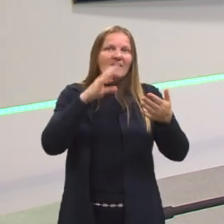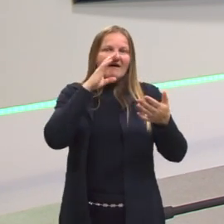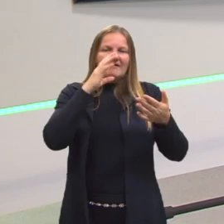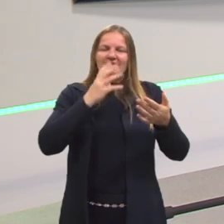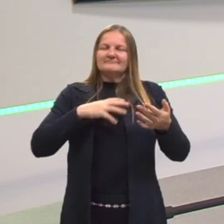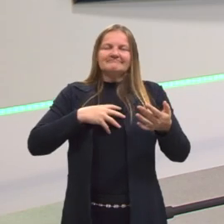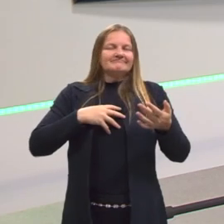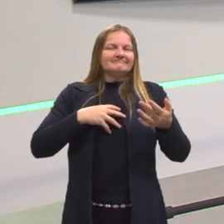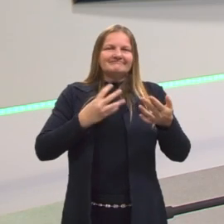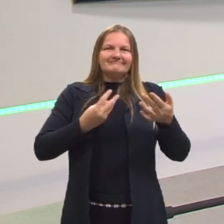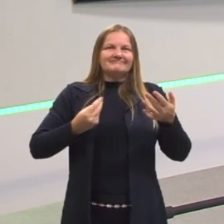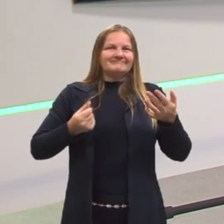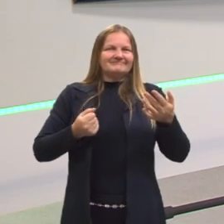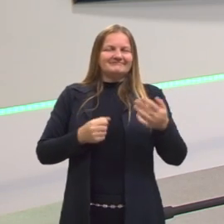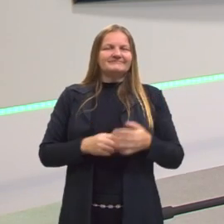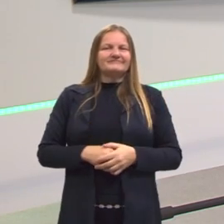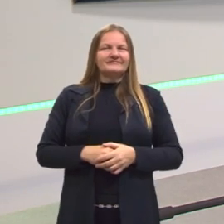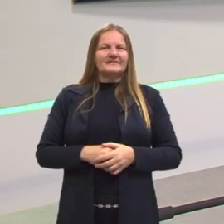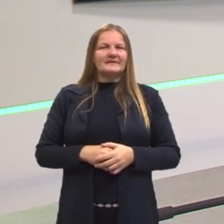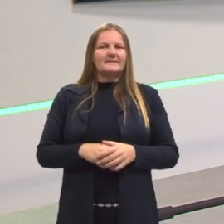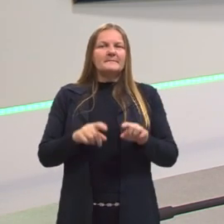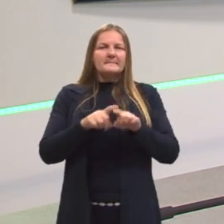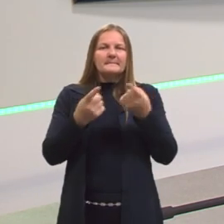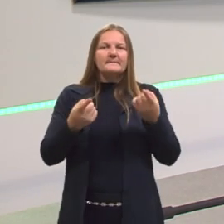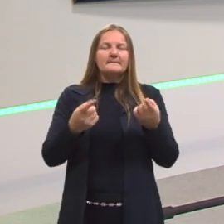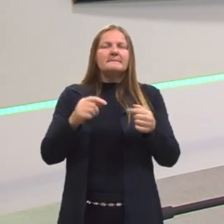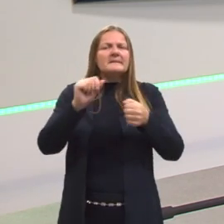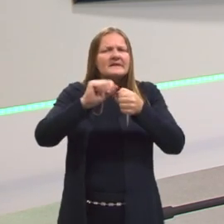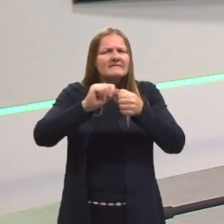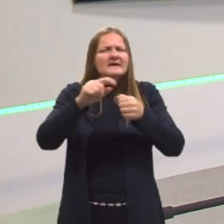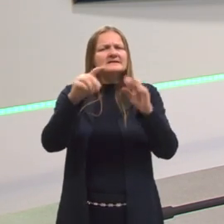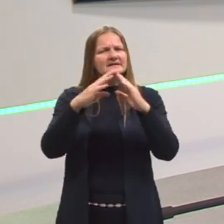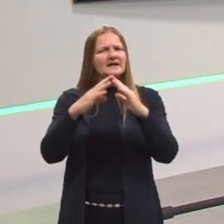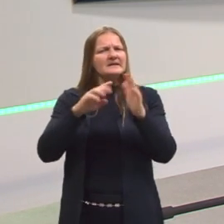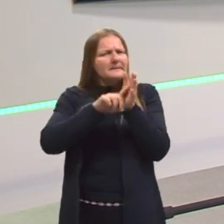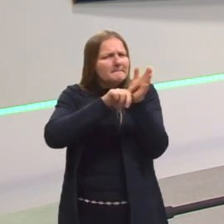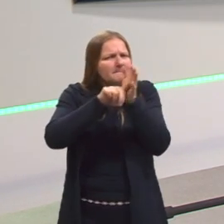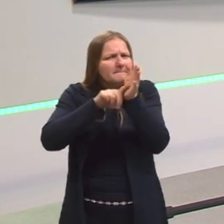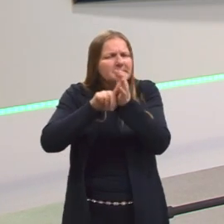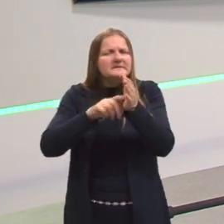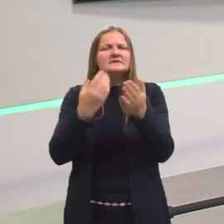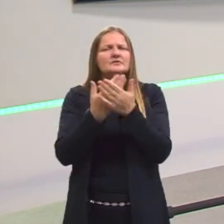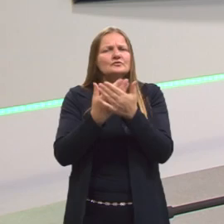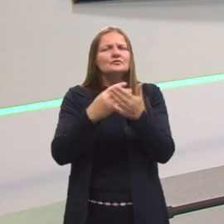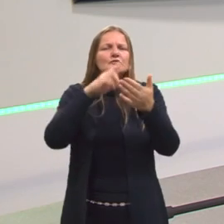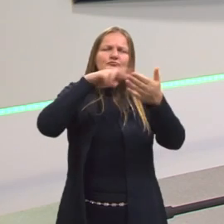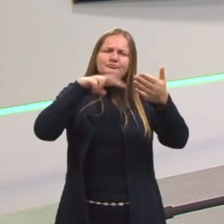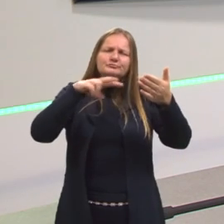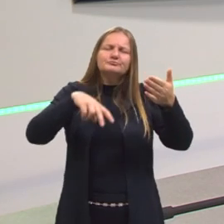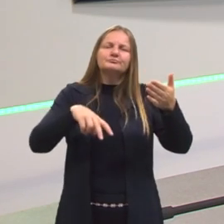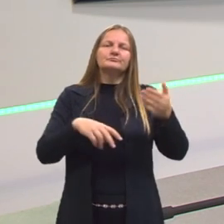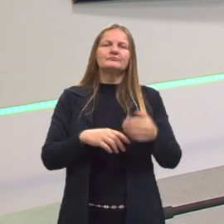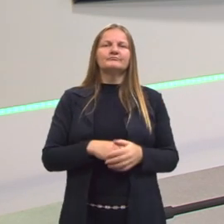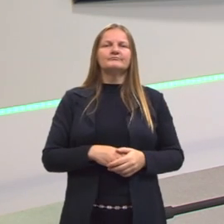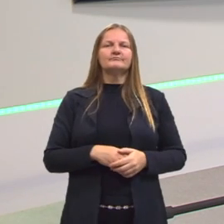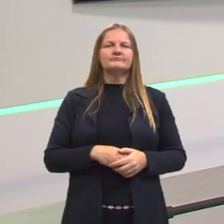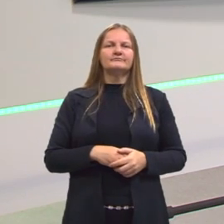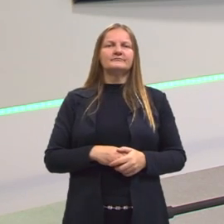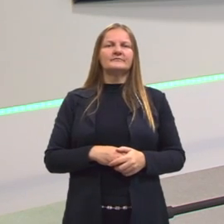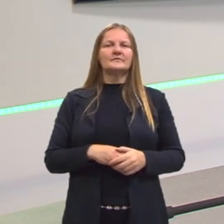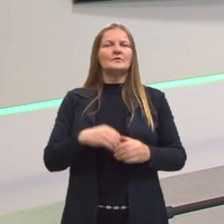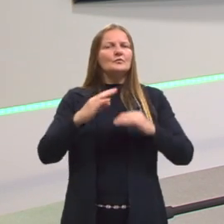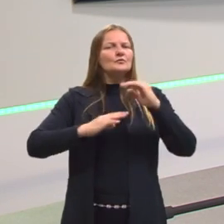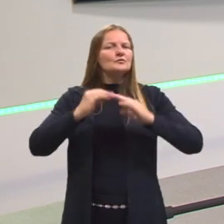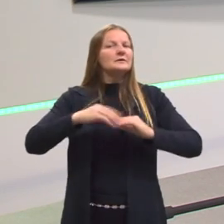agora em seguidinha aqui numa redação nota 1000 mas faz isso aí na tua casa quando tiver estudando para tua redação nota mil e